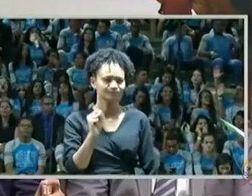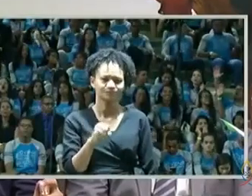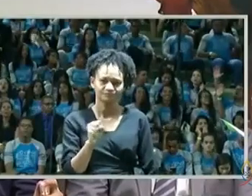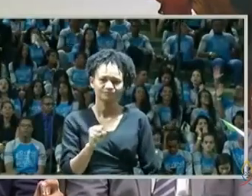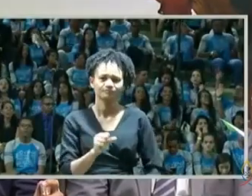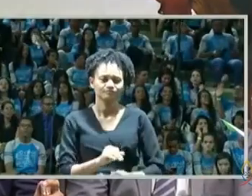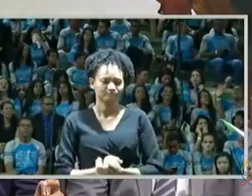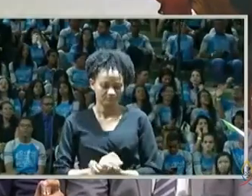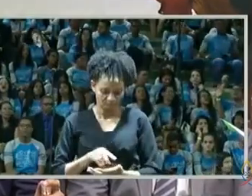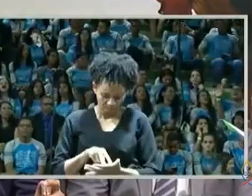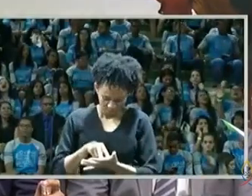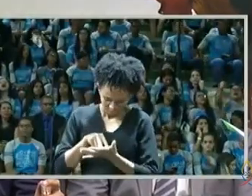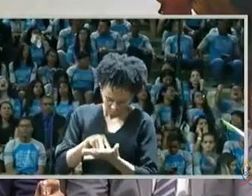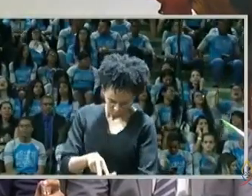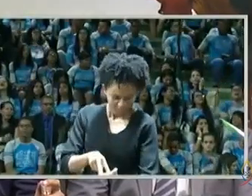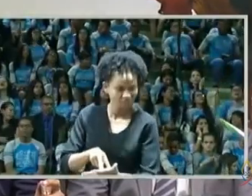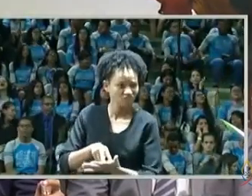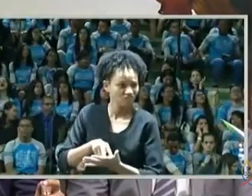Vencendo